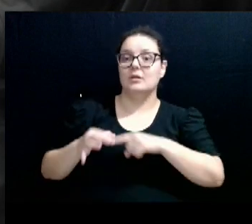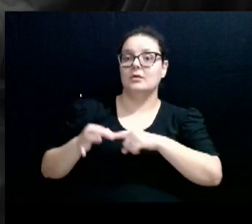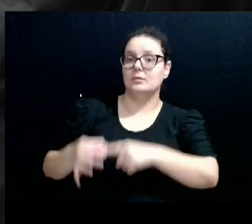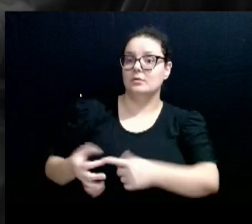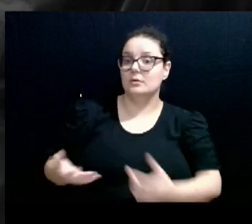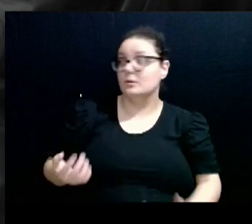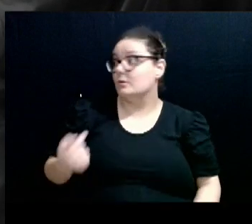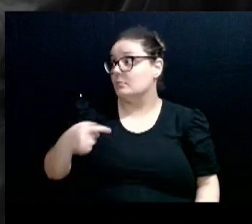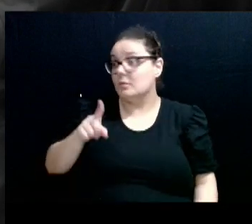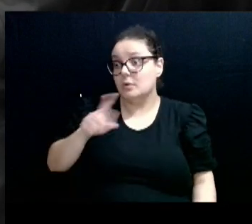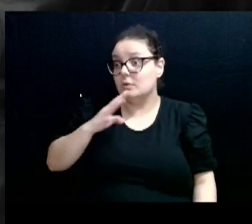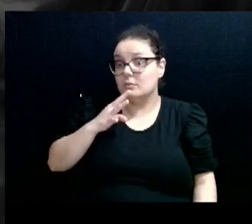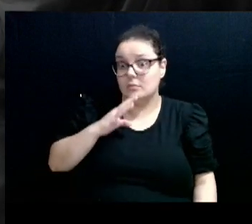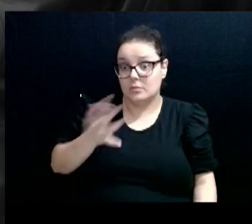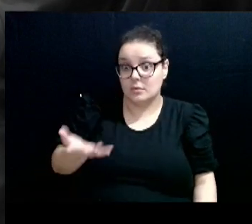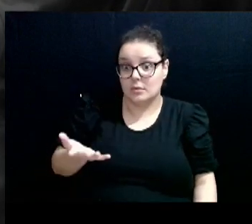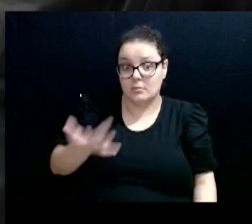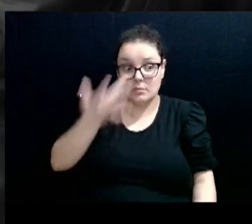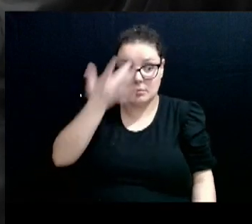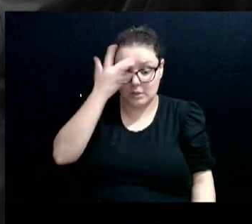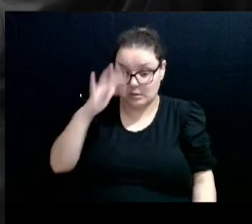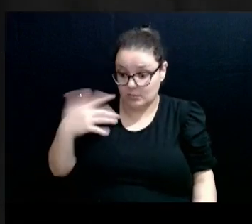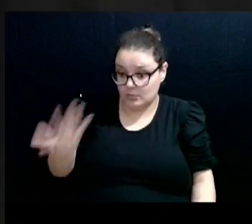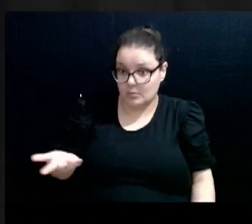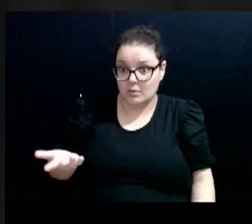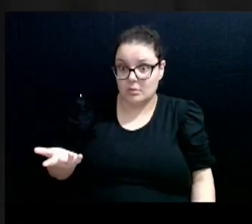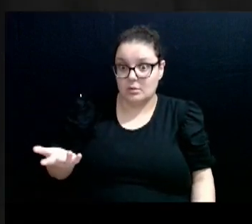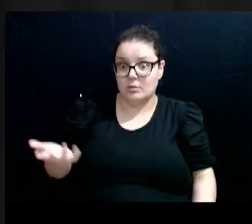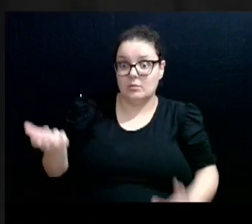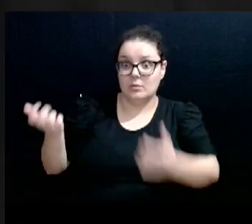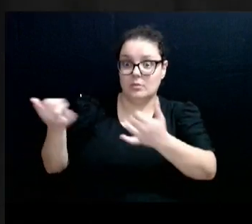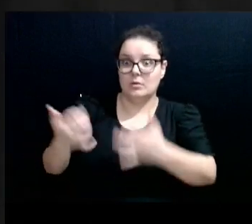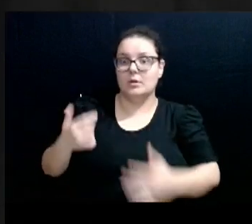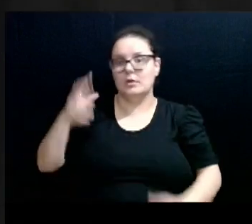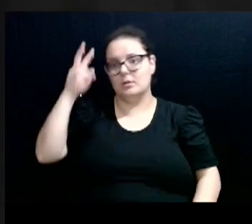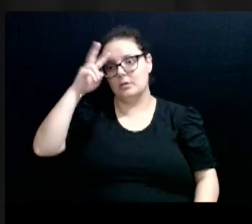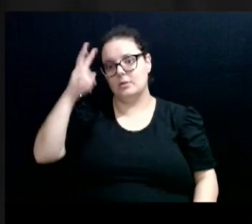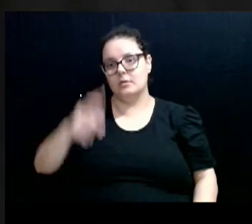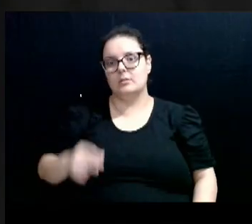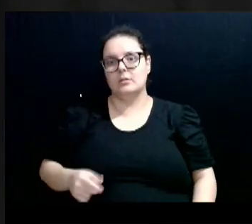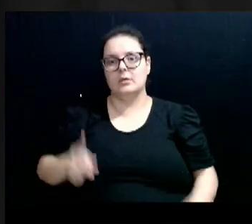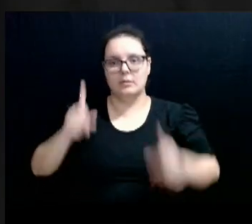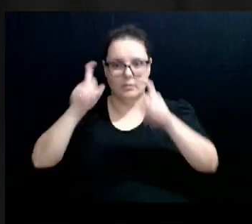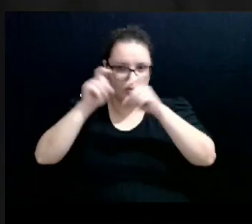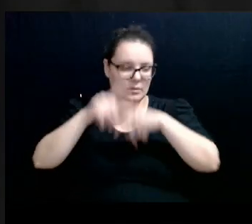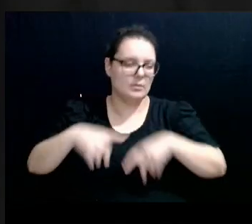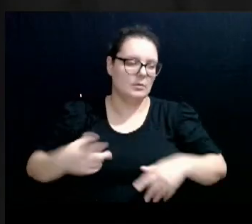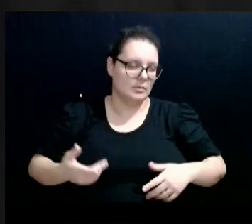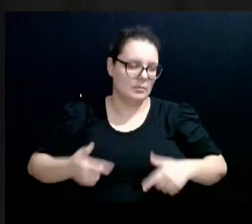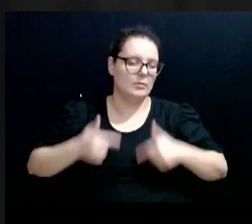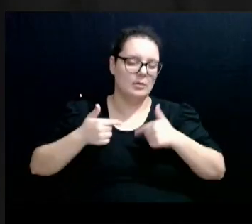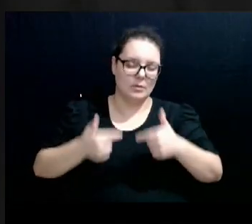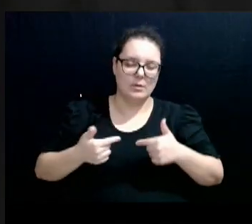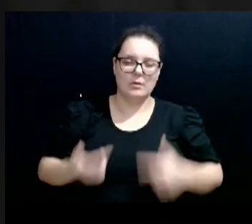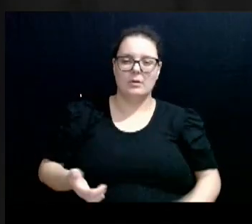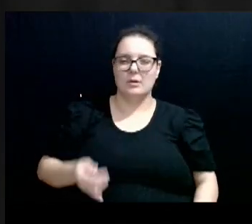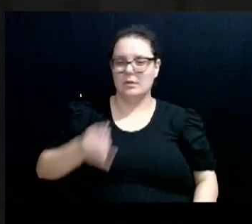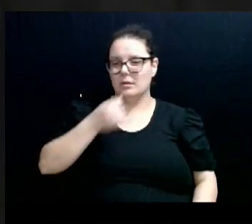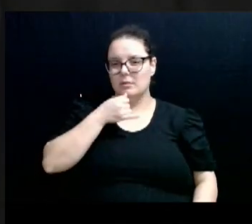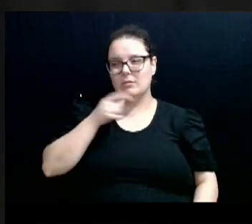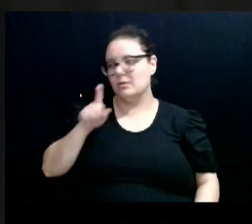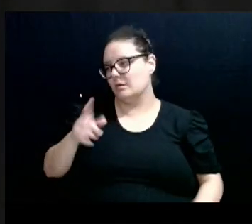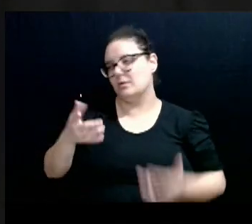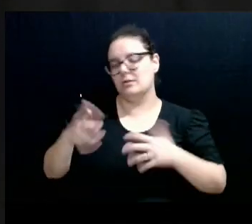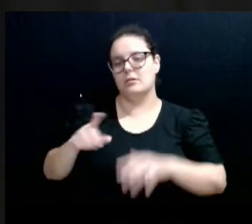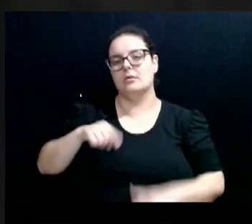mas eu nem sei, você não me orientou. Eu lembro que ela ficou até chateada. Ela falou assim, você não quer ir para Campinas. Se você quisesse, você